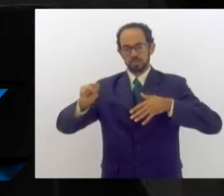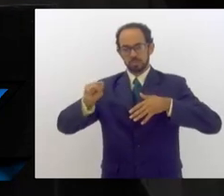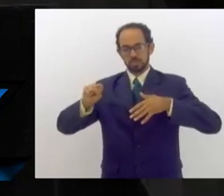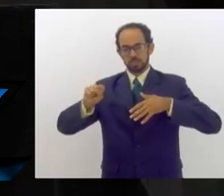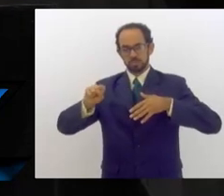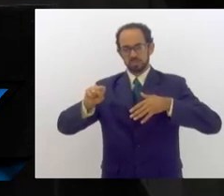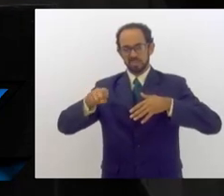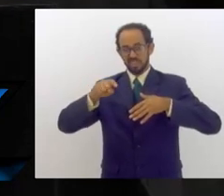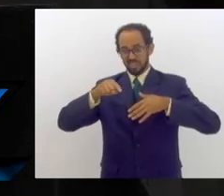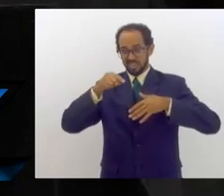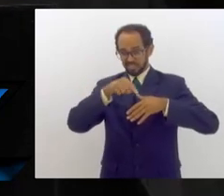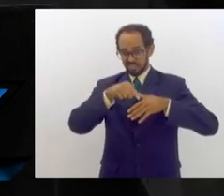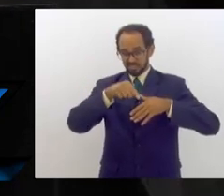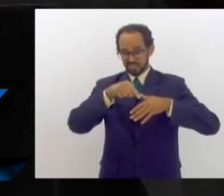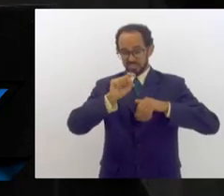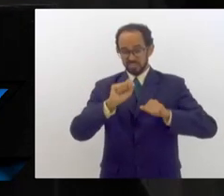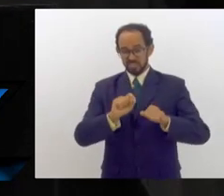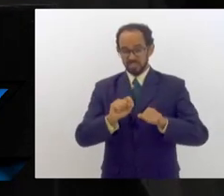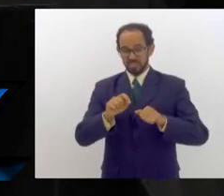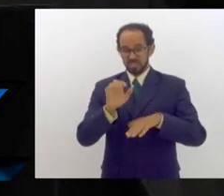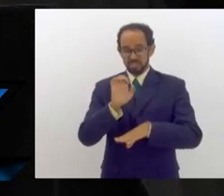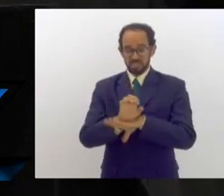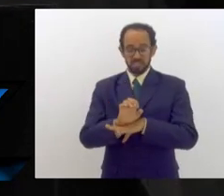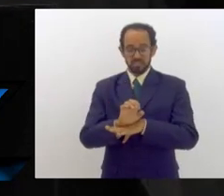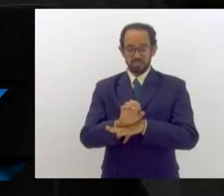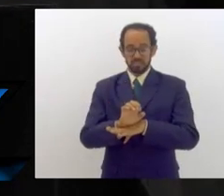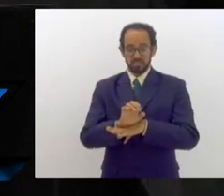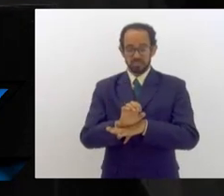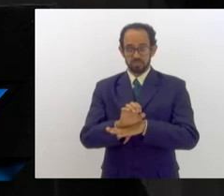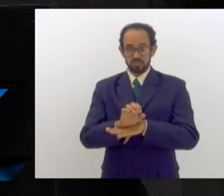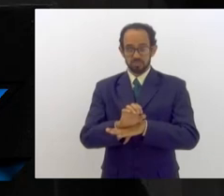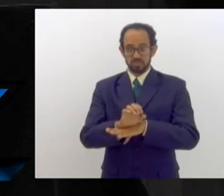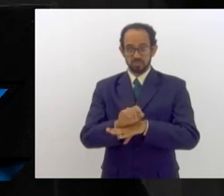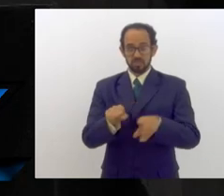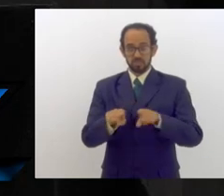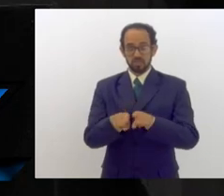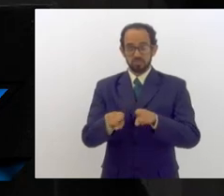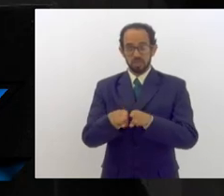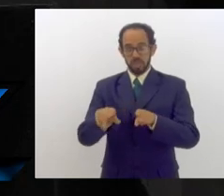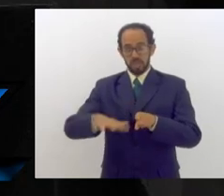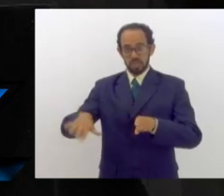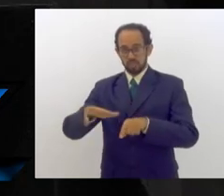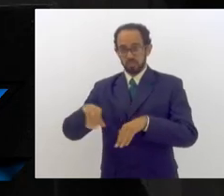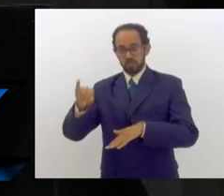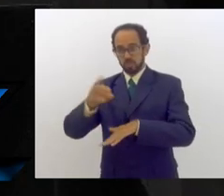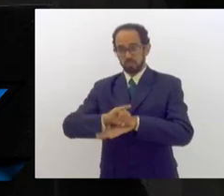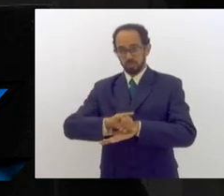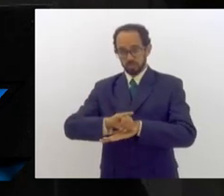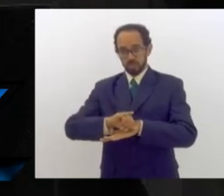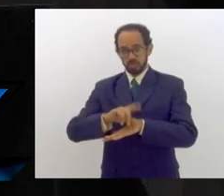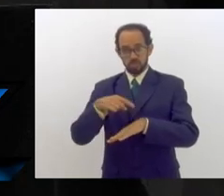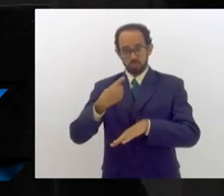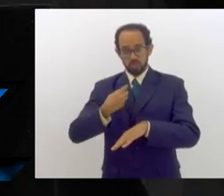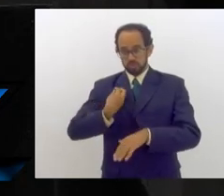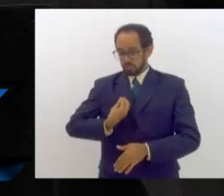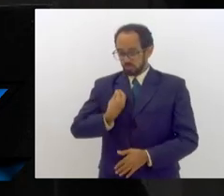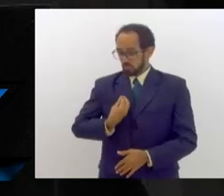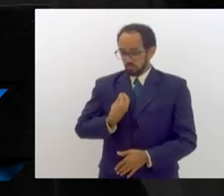é esse o estado né e a região metropolitana que a gente tá vivendo